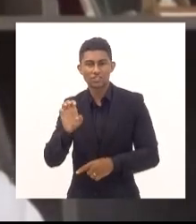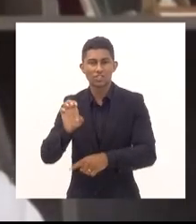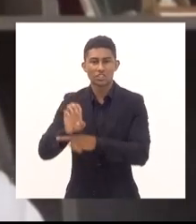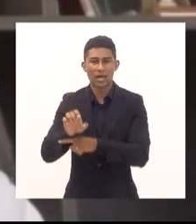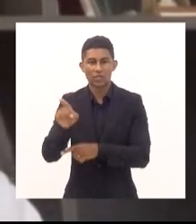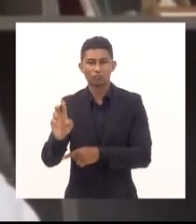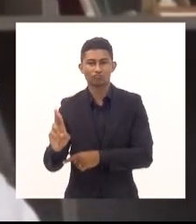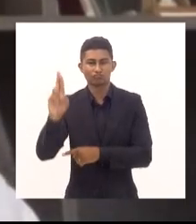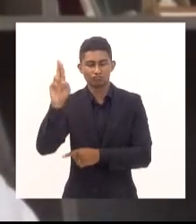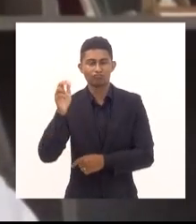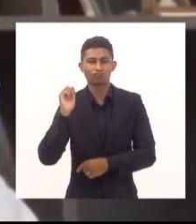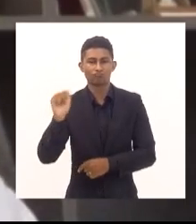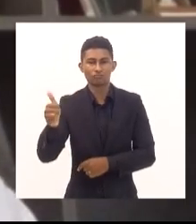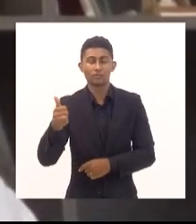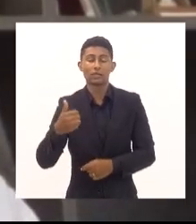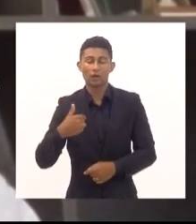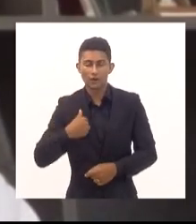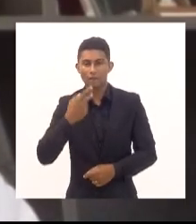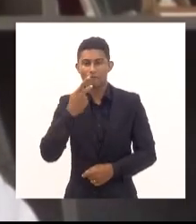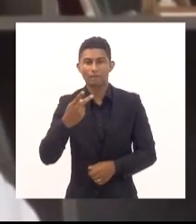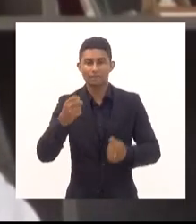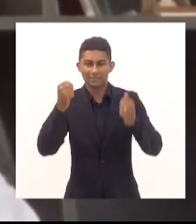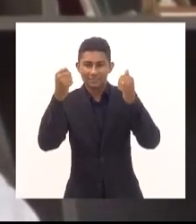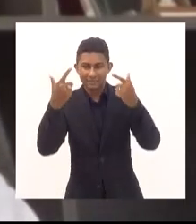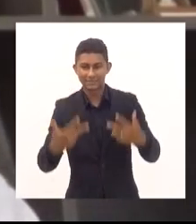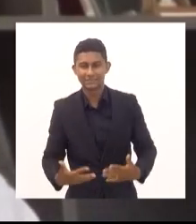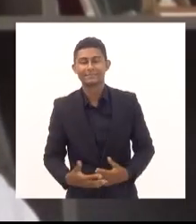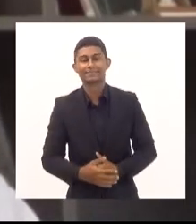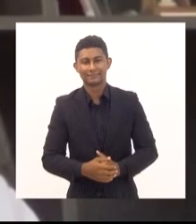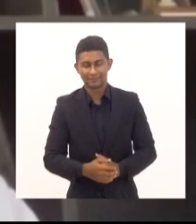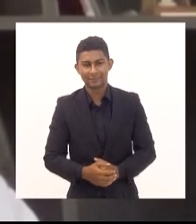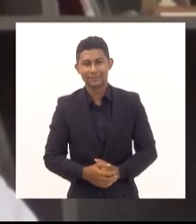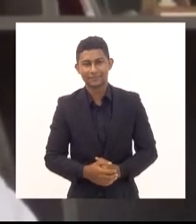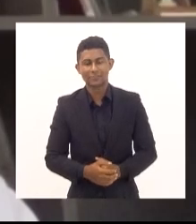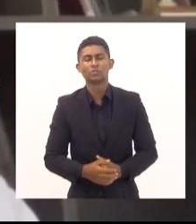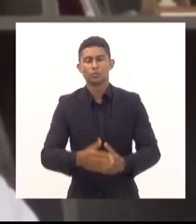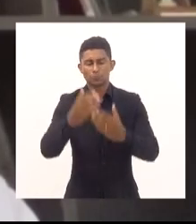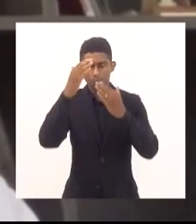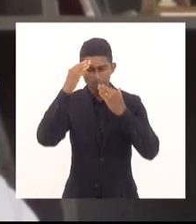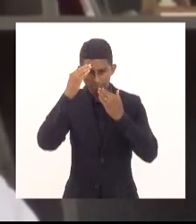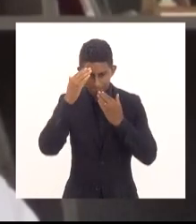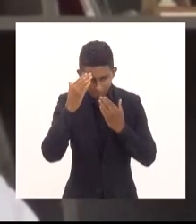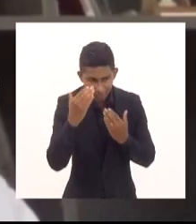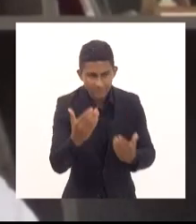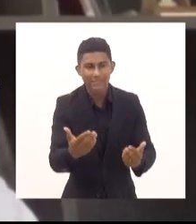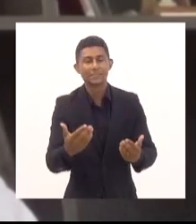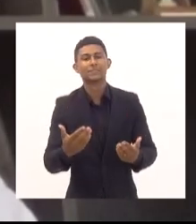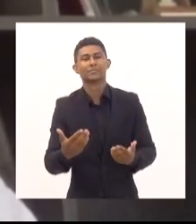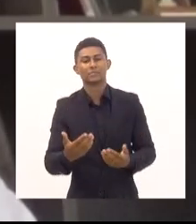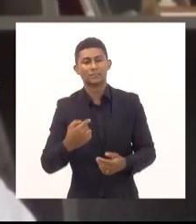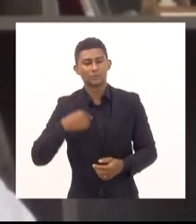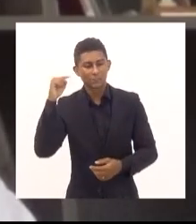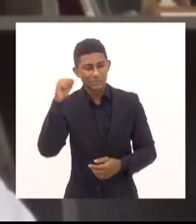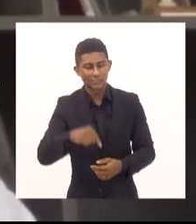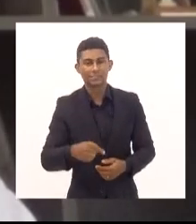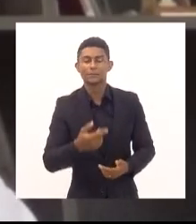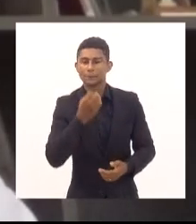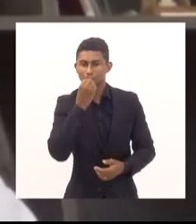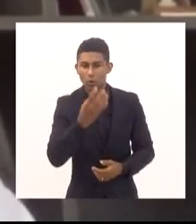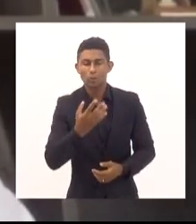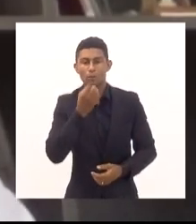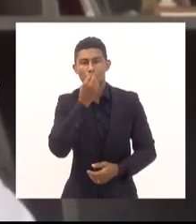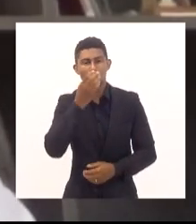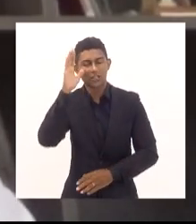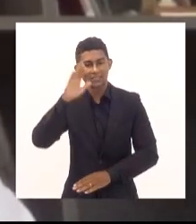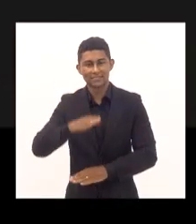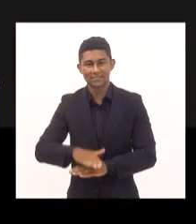eram essas as minhas palavras e agradecendo aí a oportunidade da fala. Uma boa